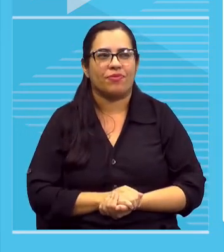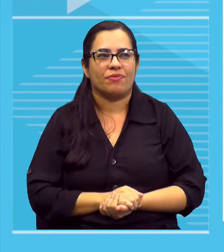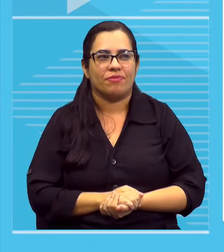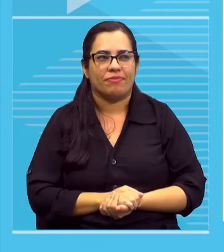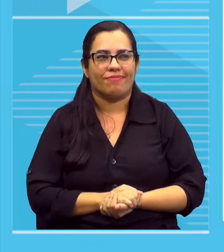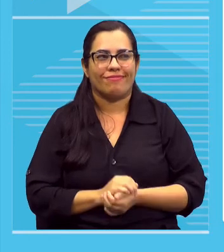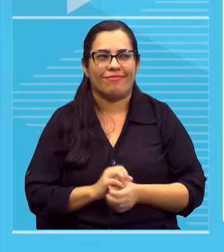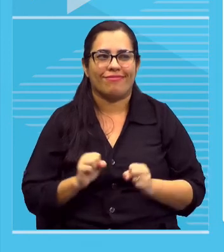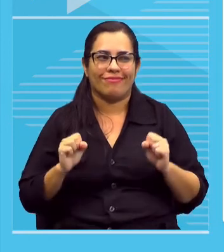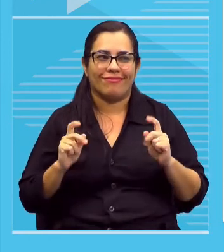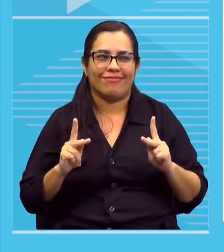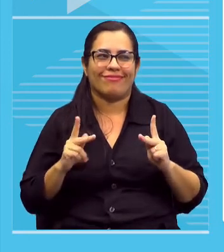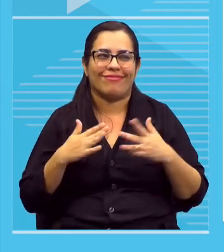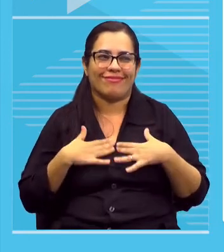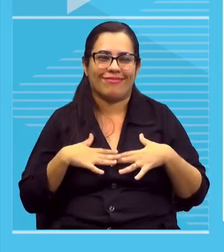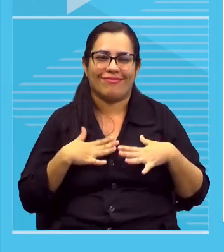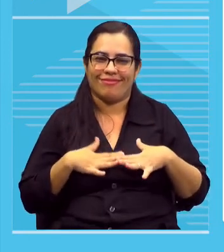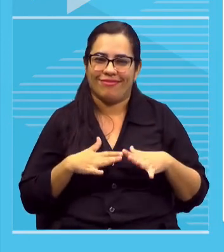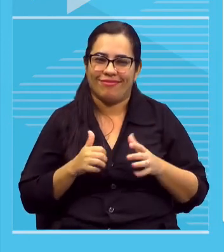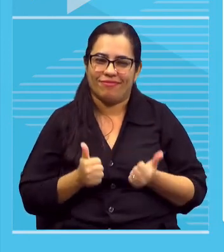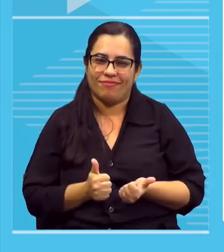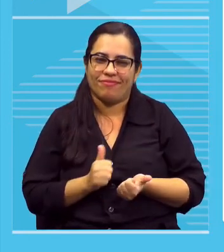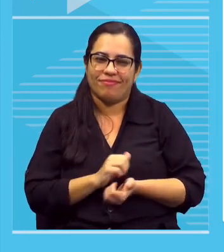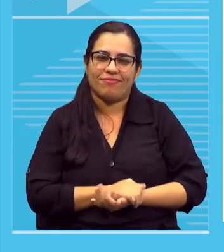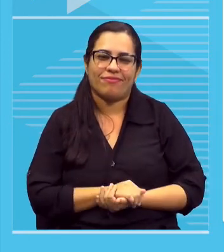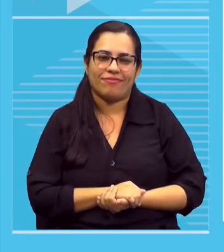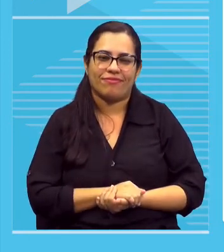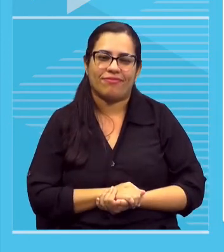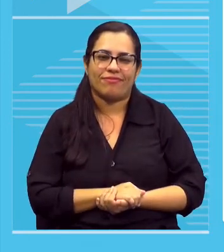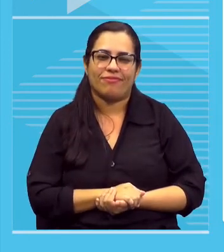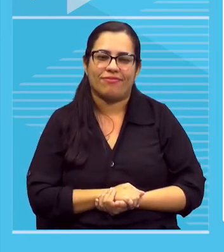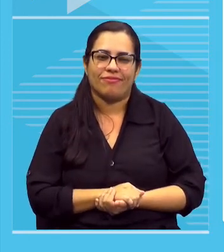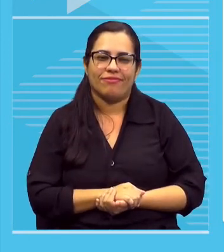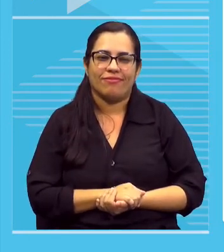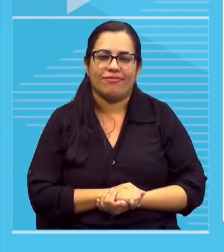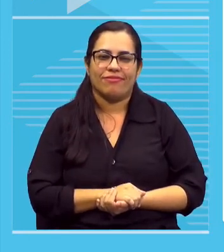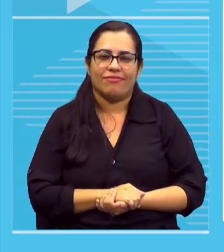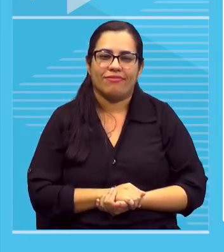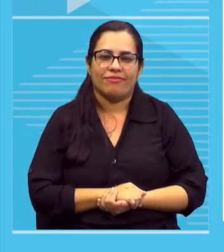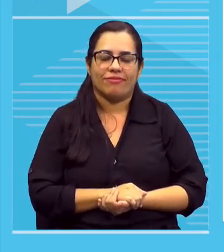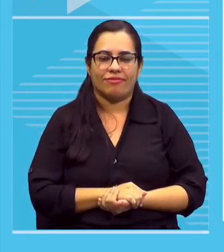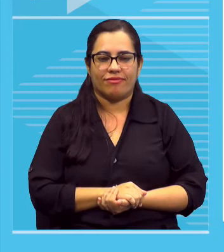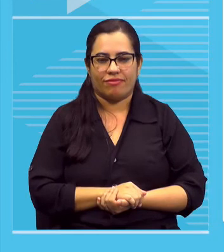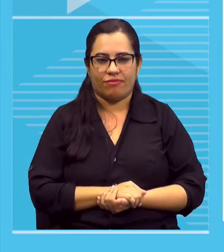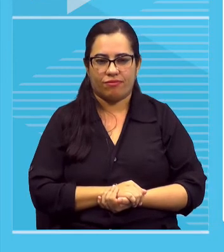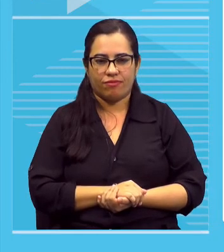só de boa na lagoa E aí